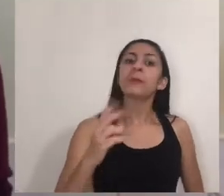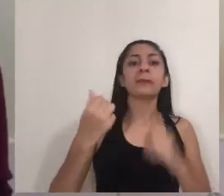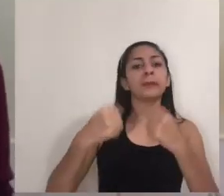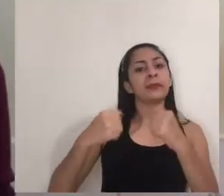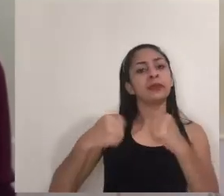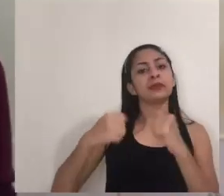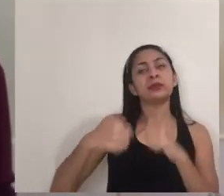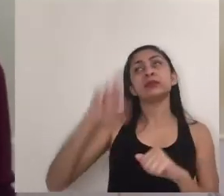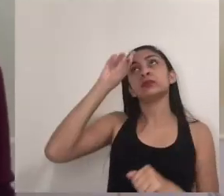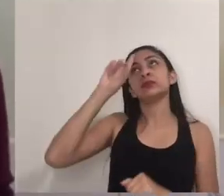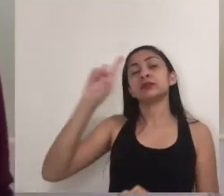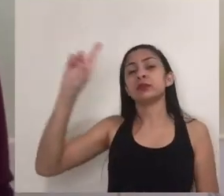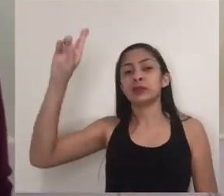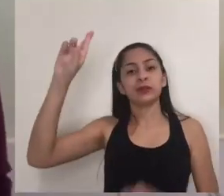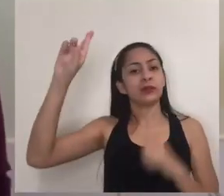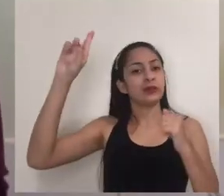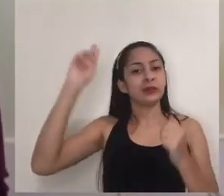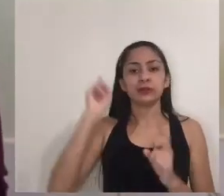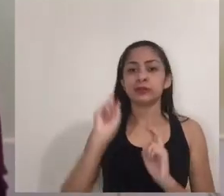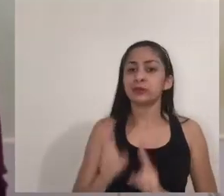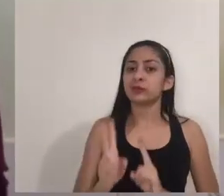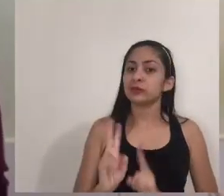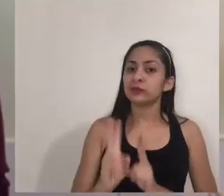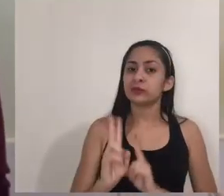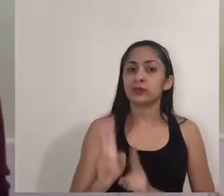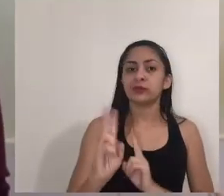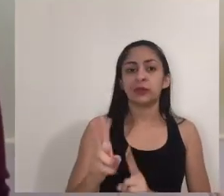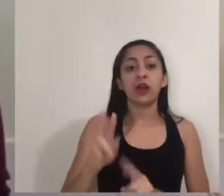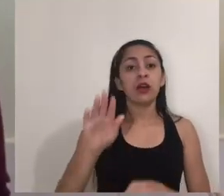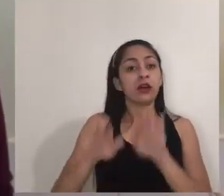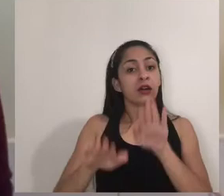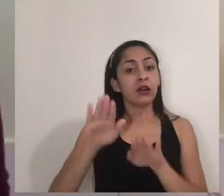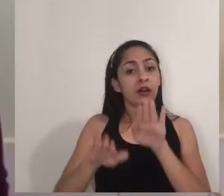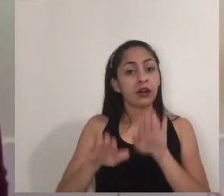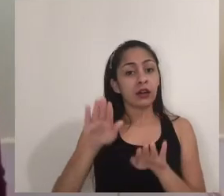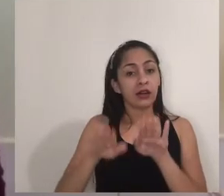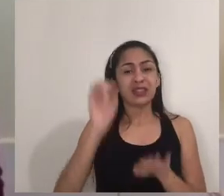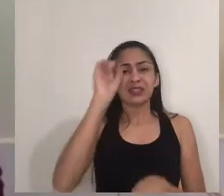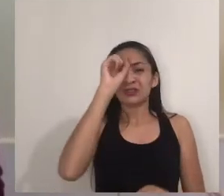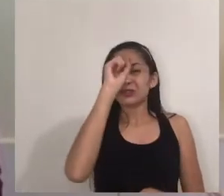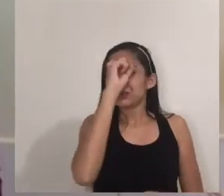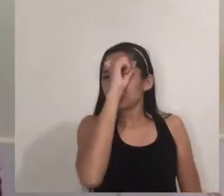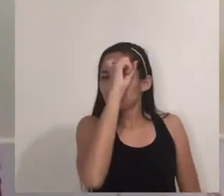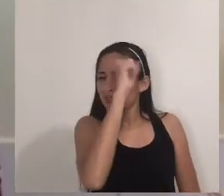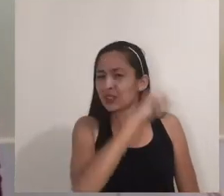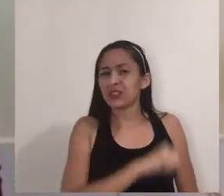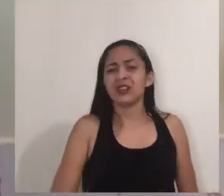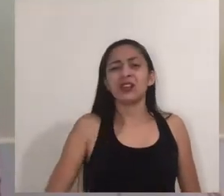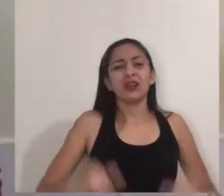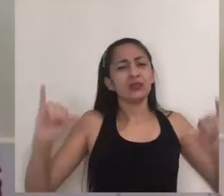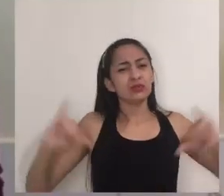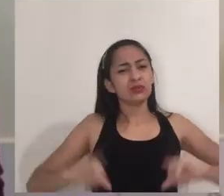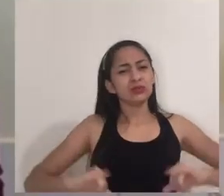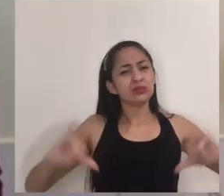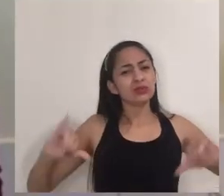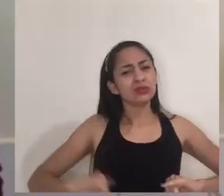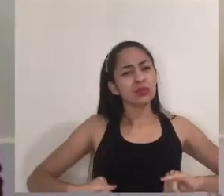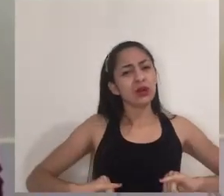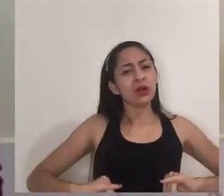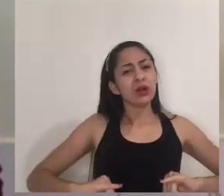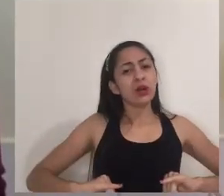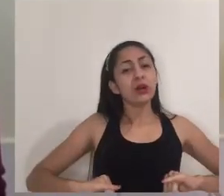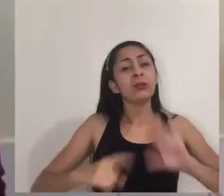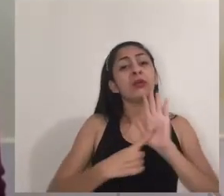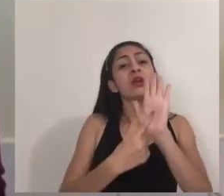nós dependemos do Senhor. E muitas vezes, os acontecimentos nas nossas vidas são justamente para nos mostrar isso,